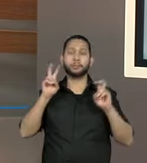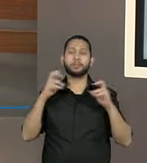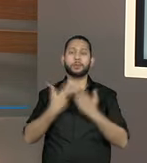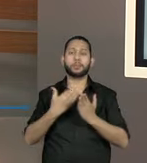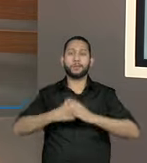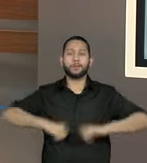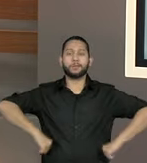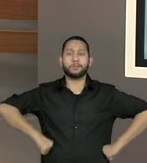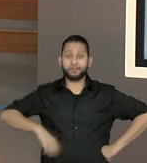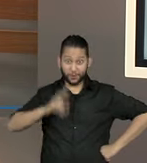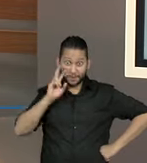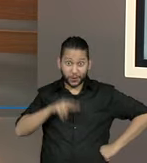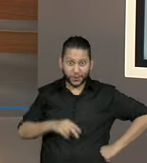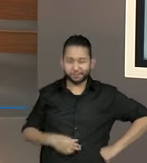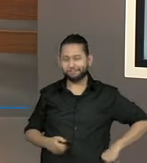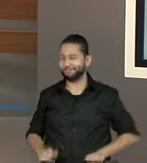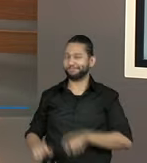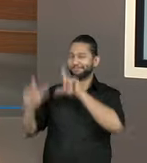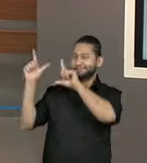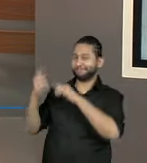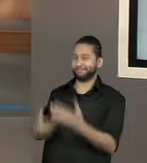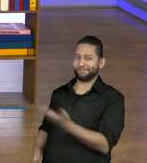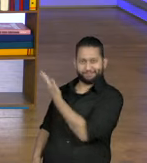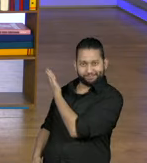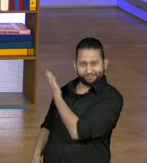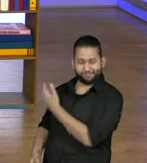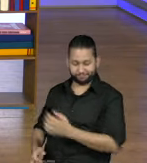hoje. Então, eu vou colocar aqui na telinha para vocês. Vamos lá?